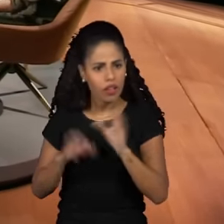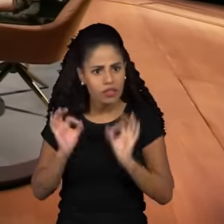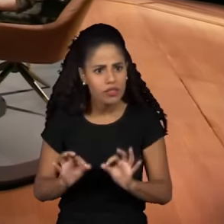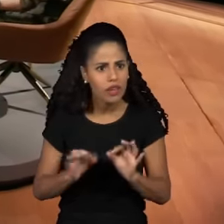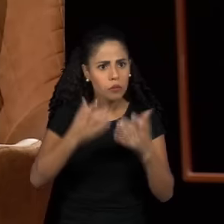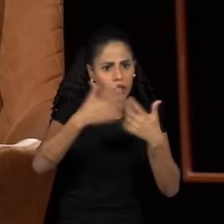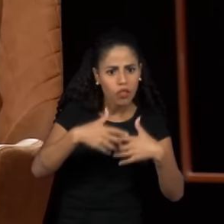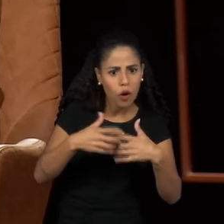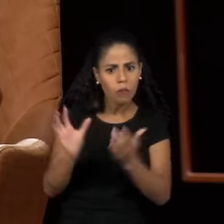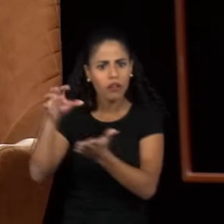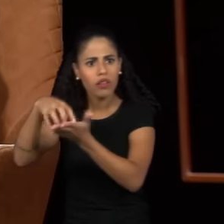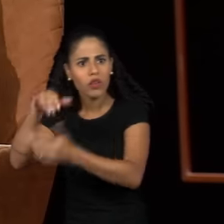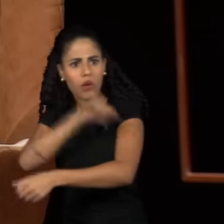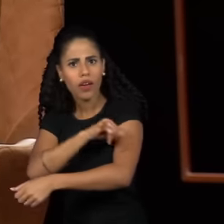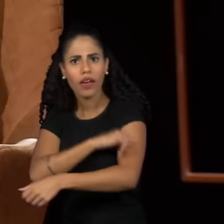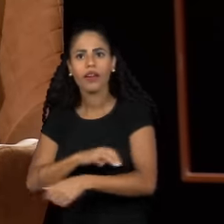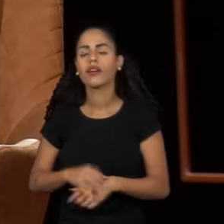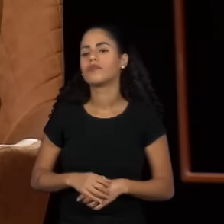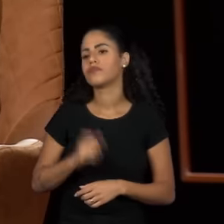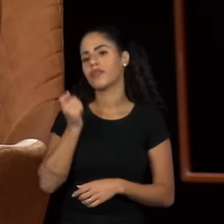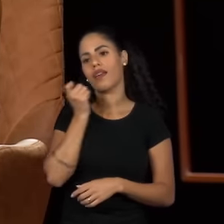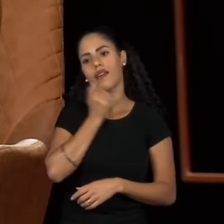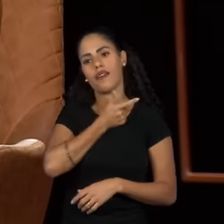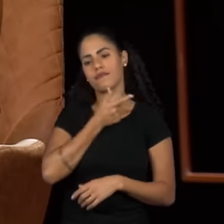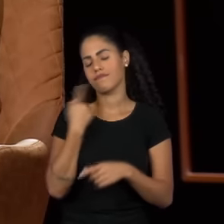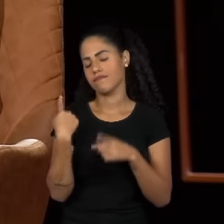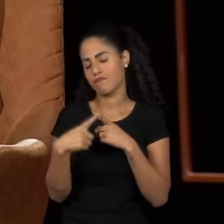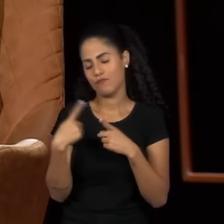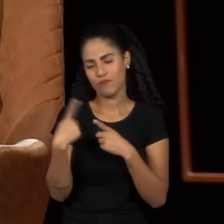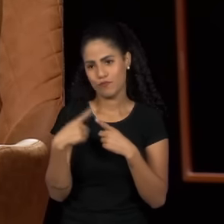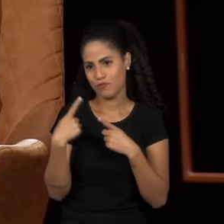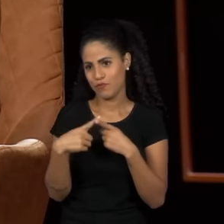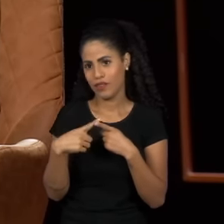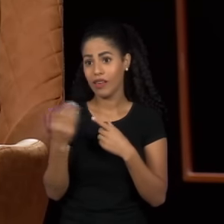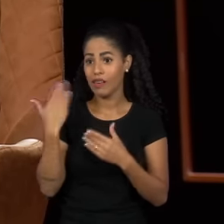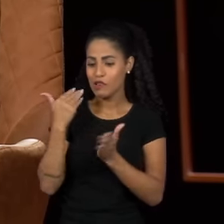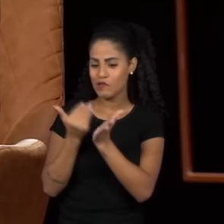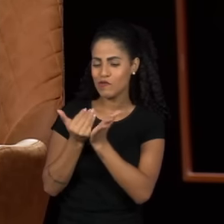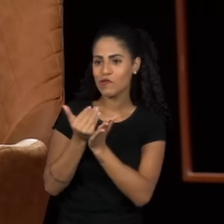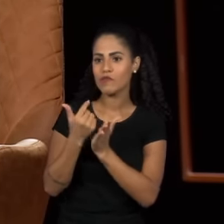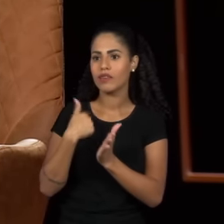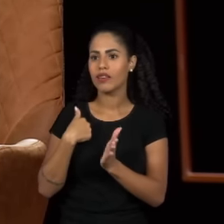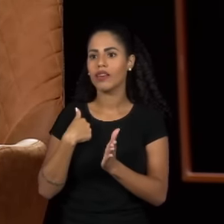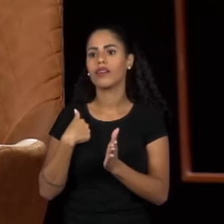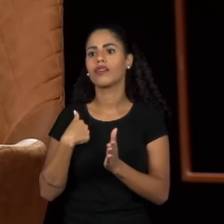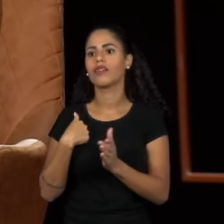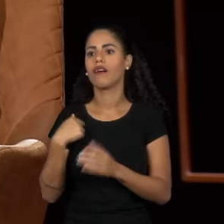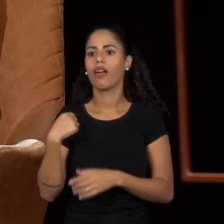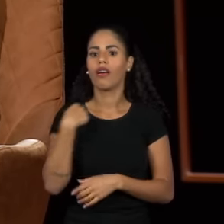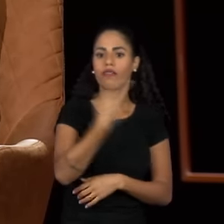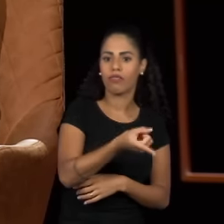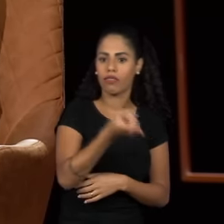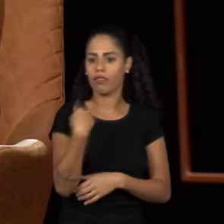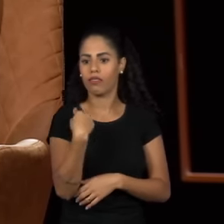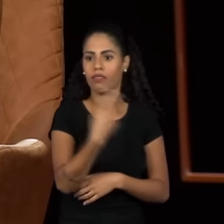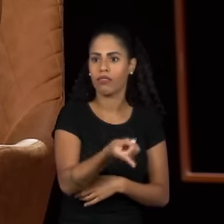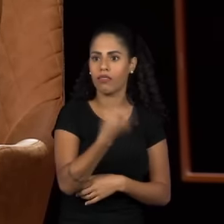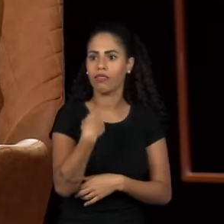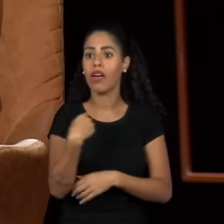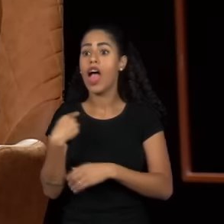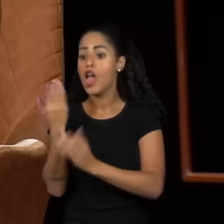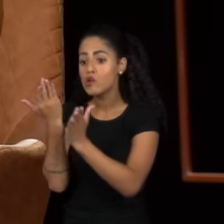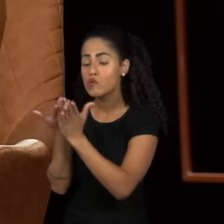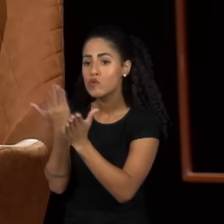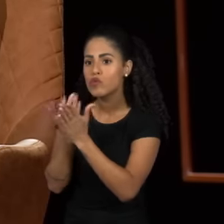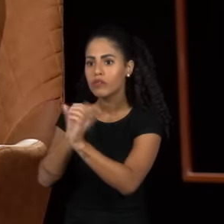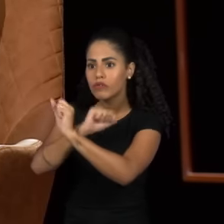acordava, eu acho que às 5. Era tão engraçado essa fase, porque... No começo, eu subia e descia, eu estudava de manhã, e eu me lembro que